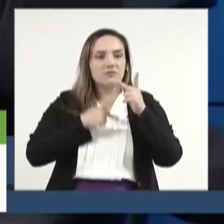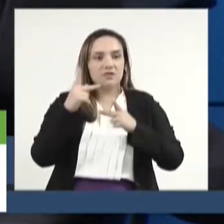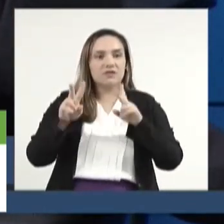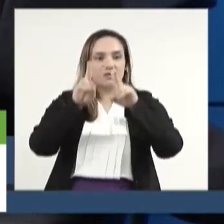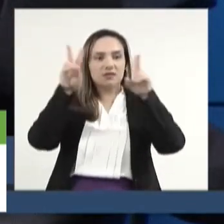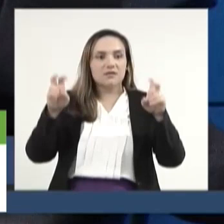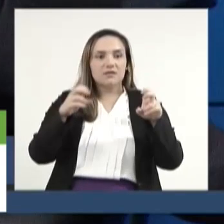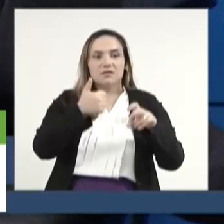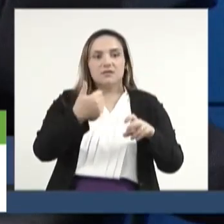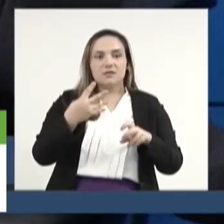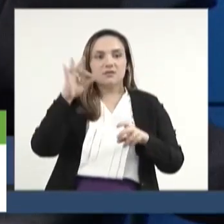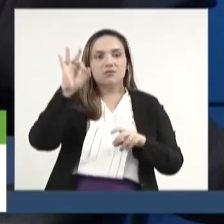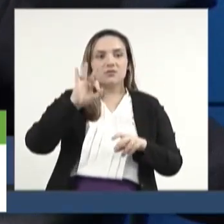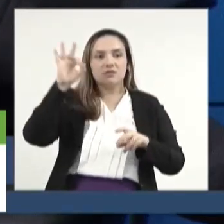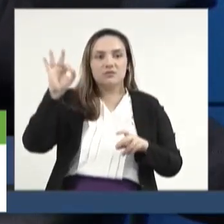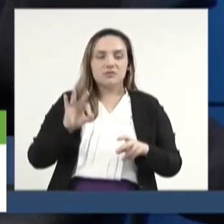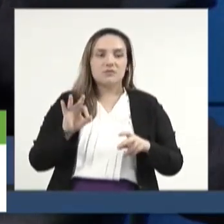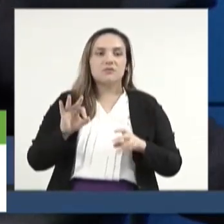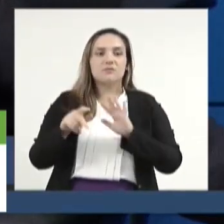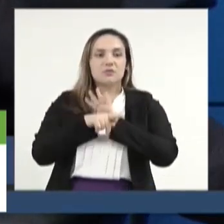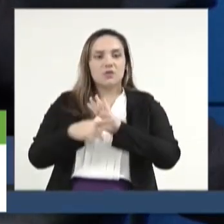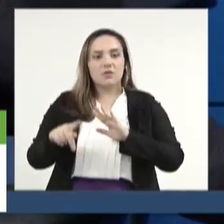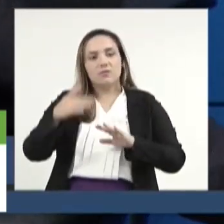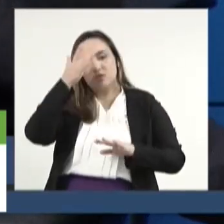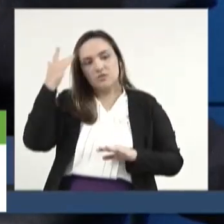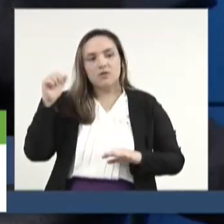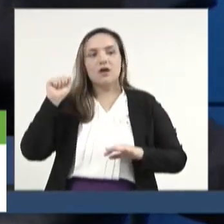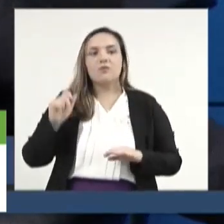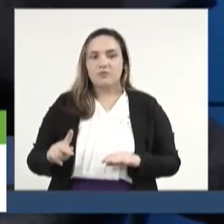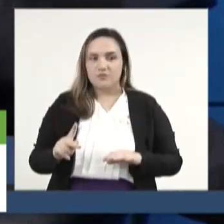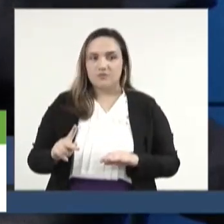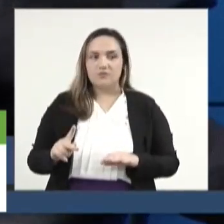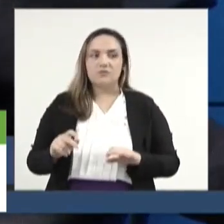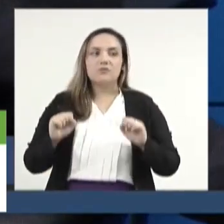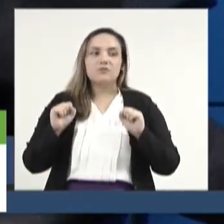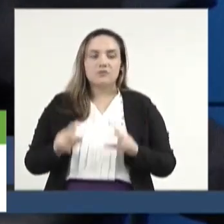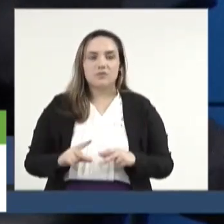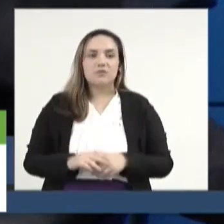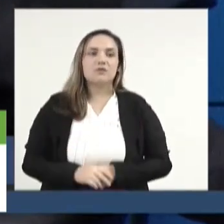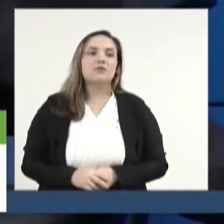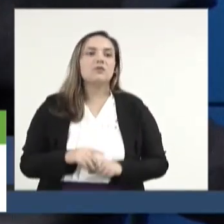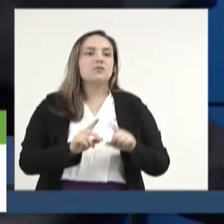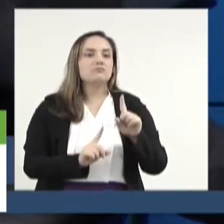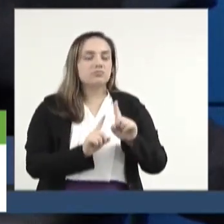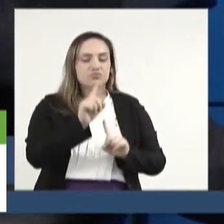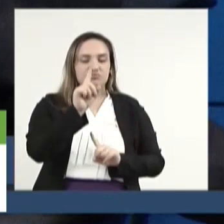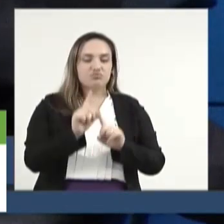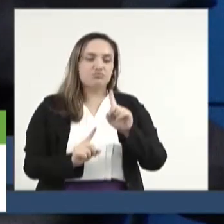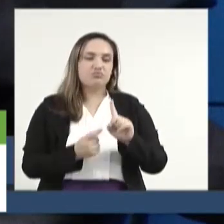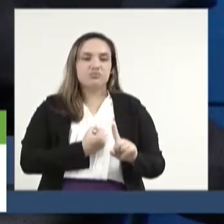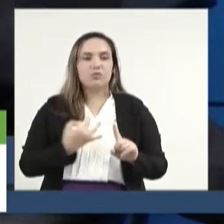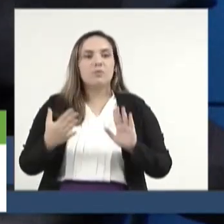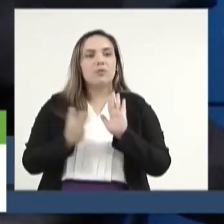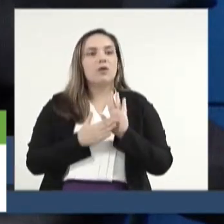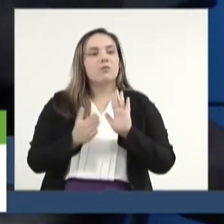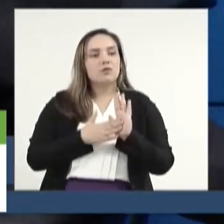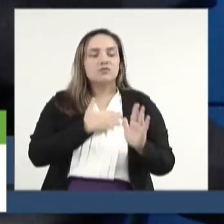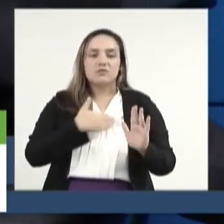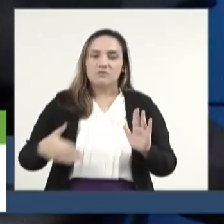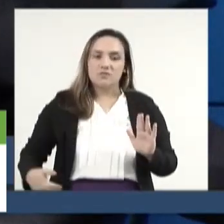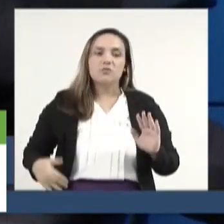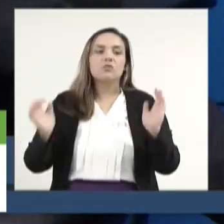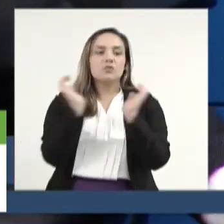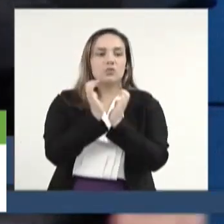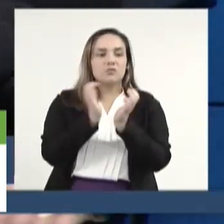do assunto dos 14% que refere aos aposentados. Números e propostas já de governo, equipe